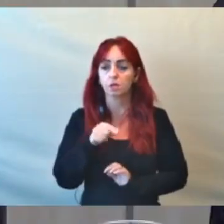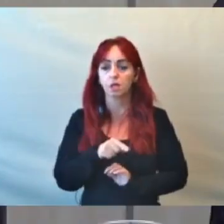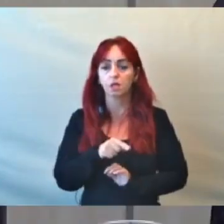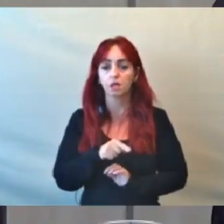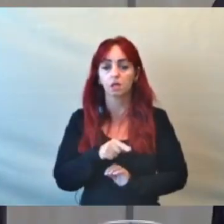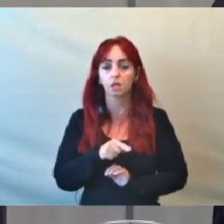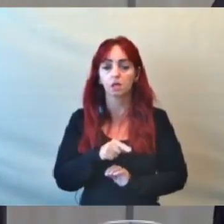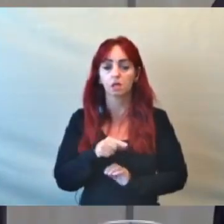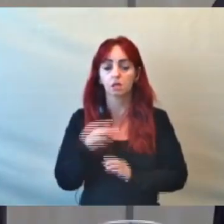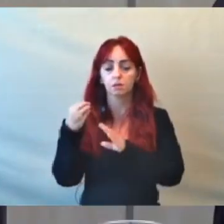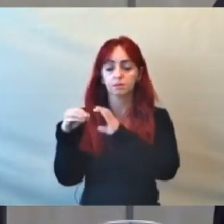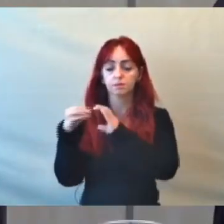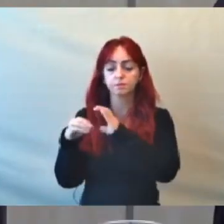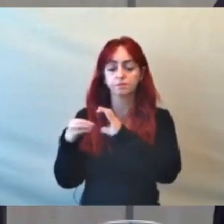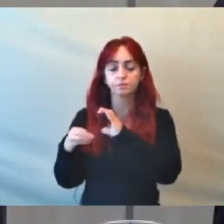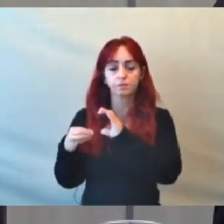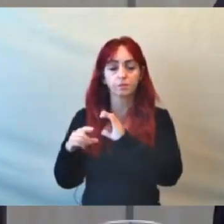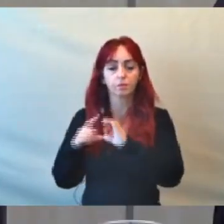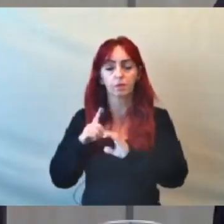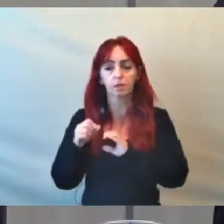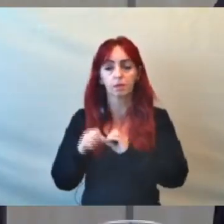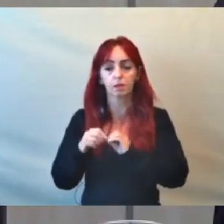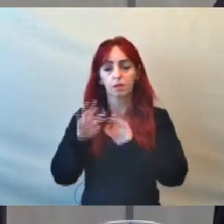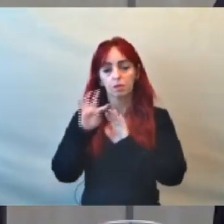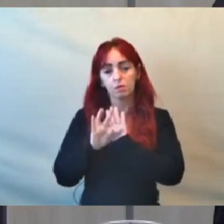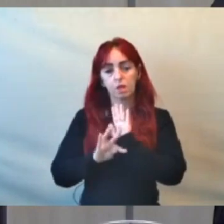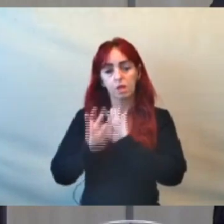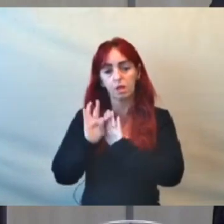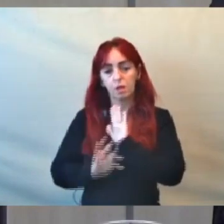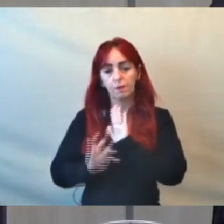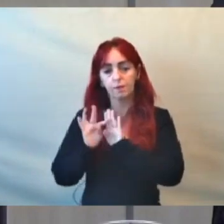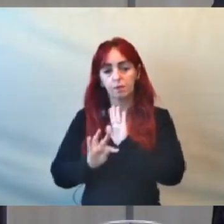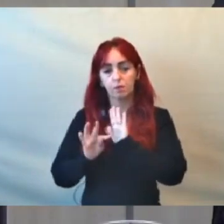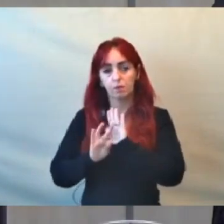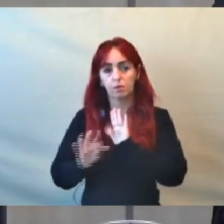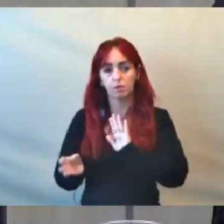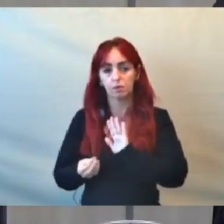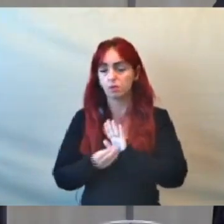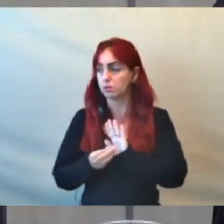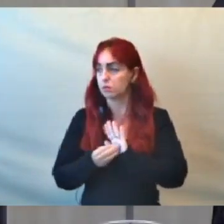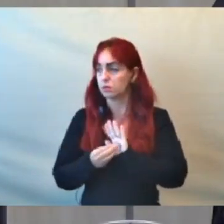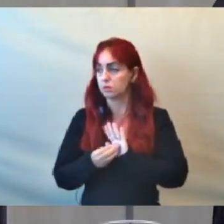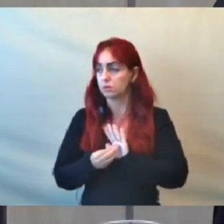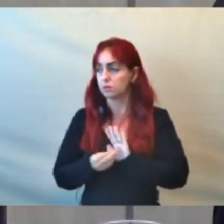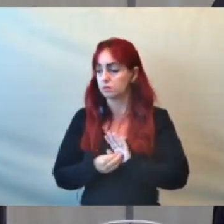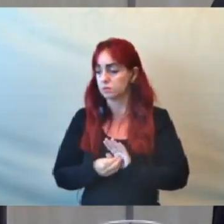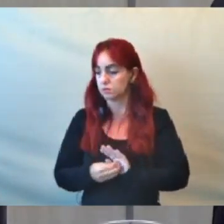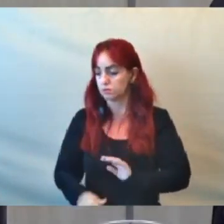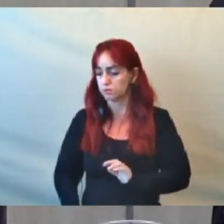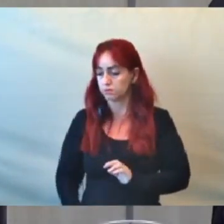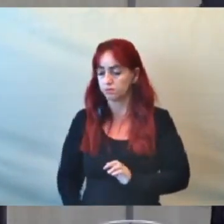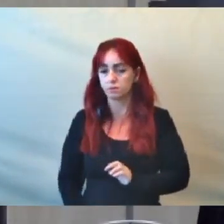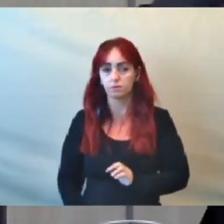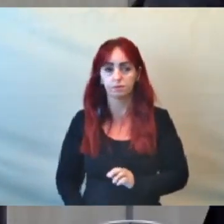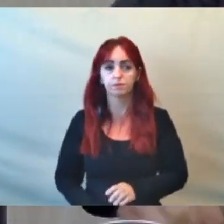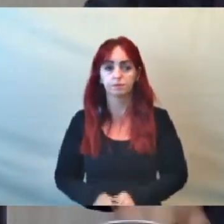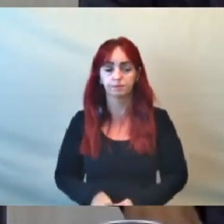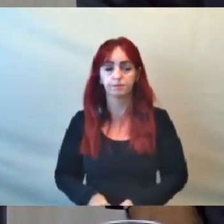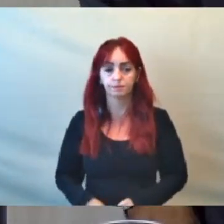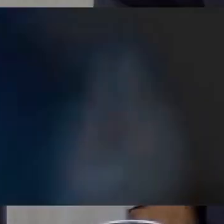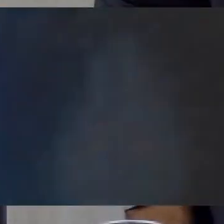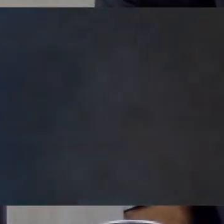um termo postado agora às 9h52 pela Gisela. O senhor poderia fazer a leitura desse termo, por favor? Então,